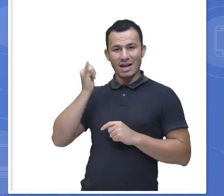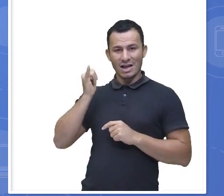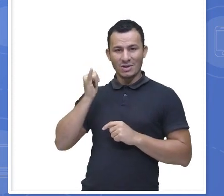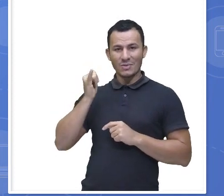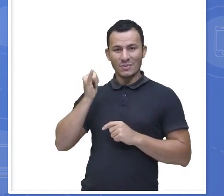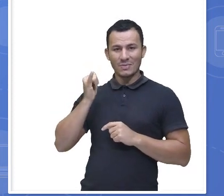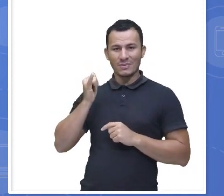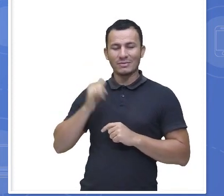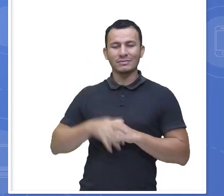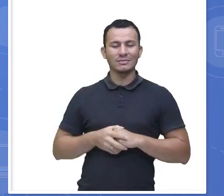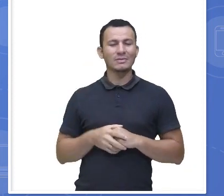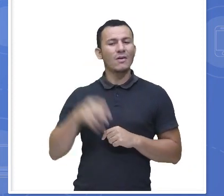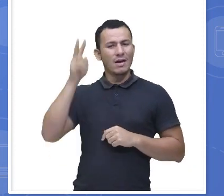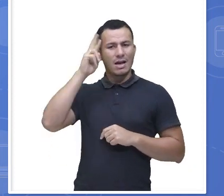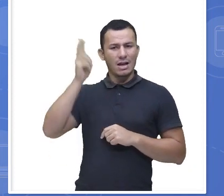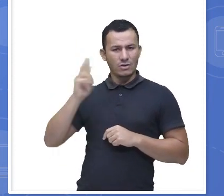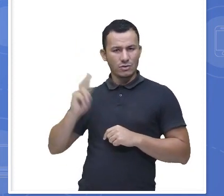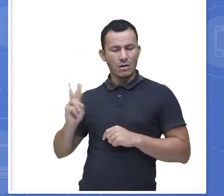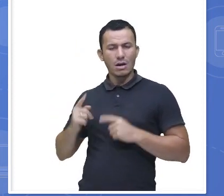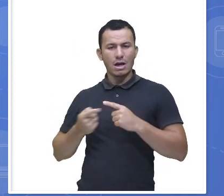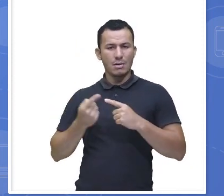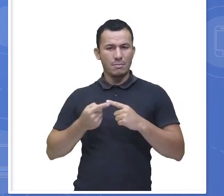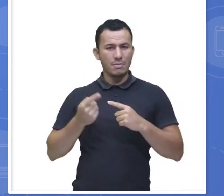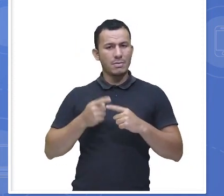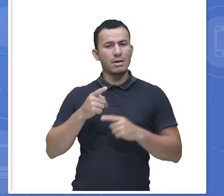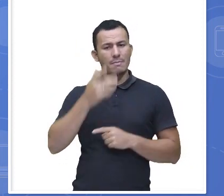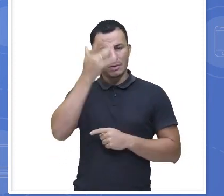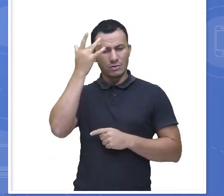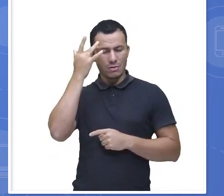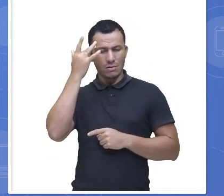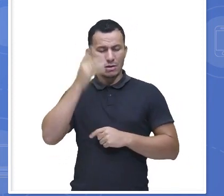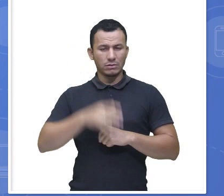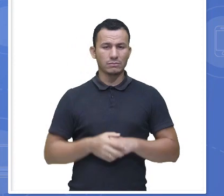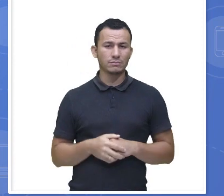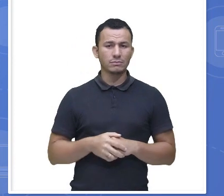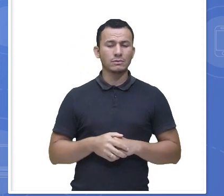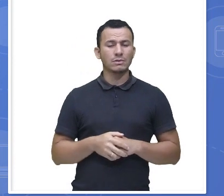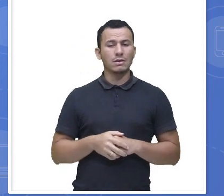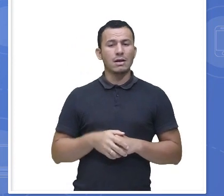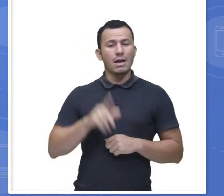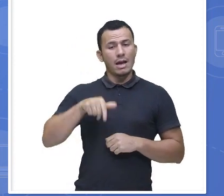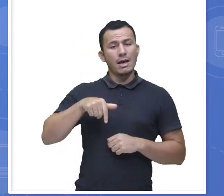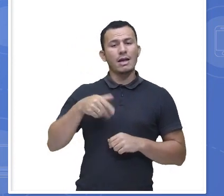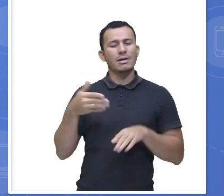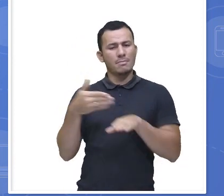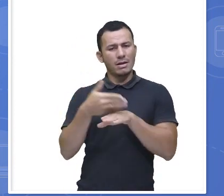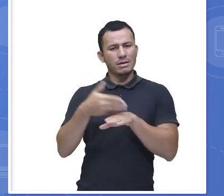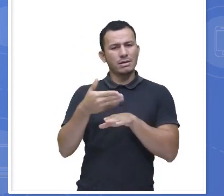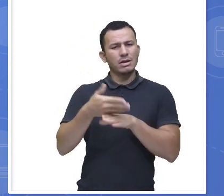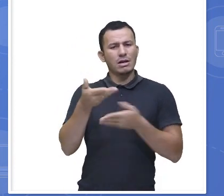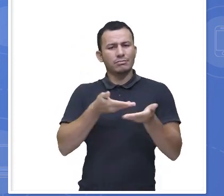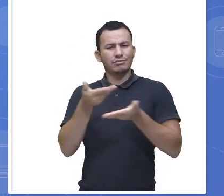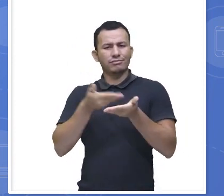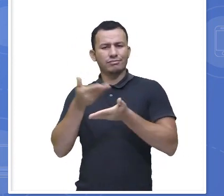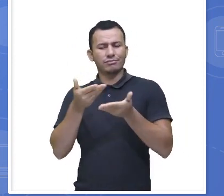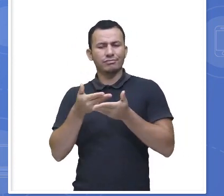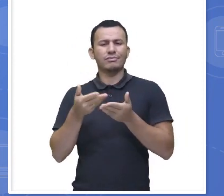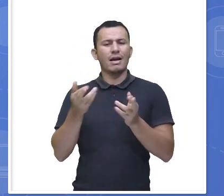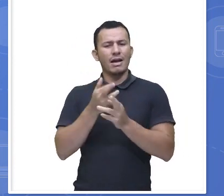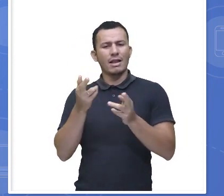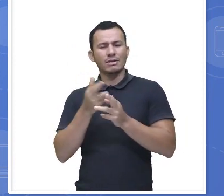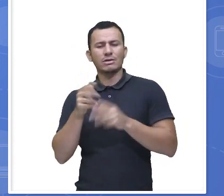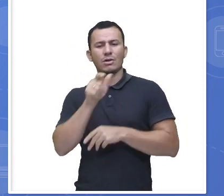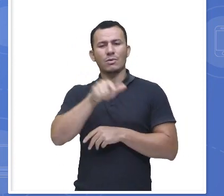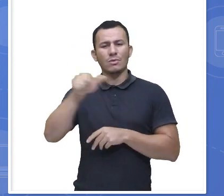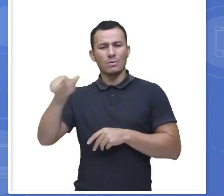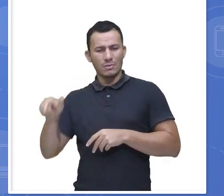primeira história, toda a história ali é narrada em primeira pessoa. Ele participa da história, né? Ele desenvolve essa relação íntima com